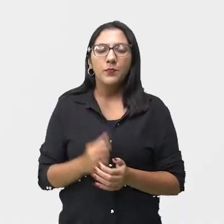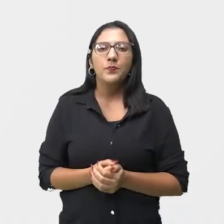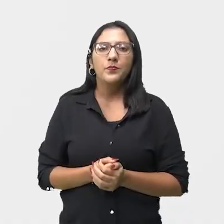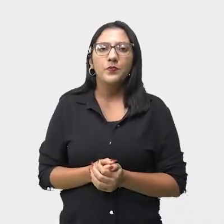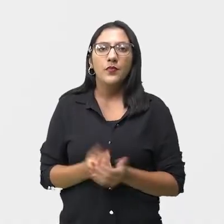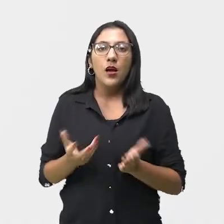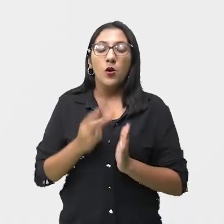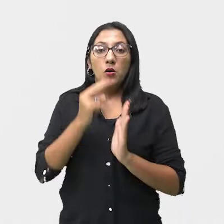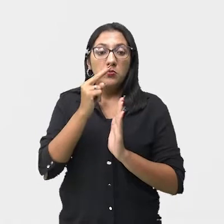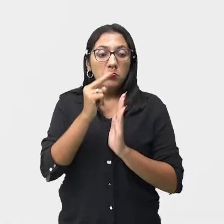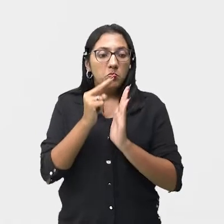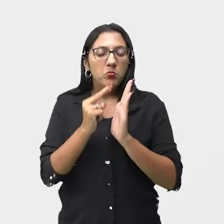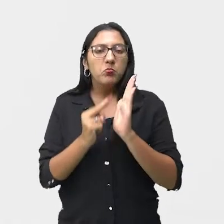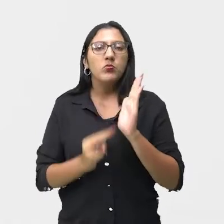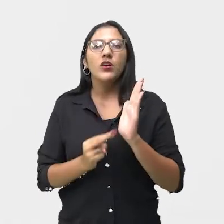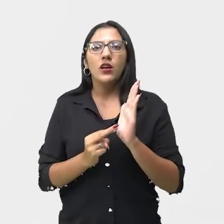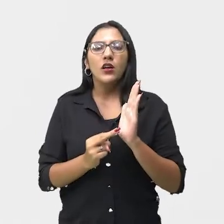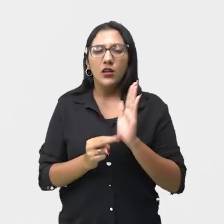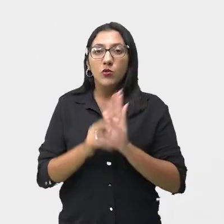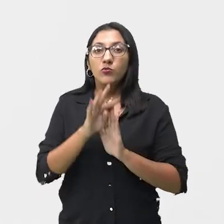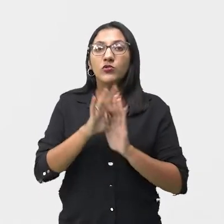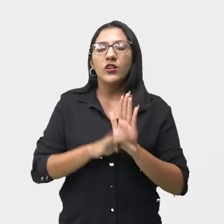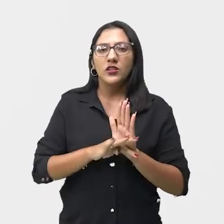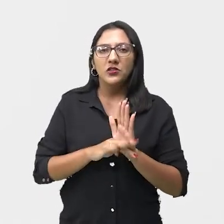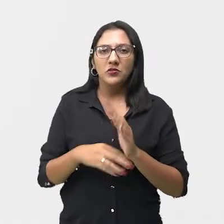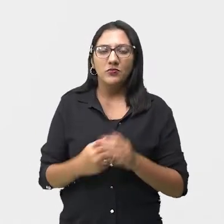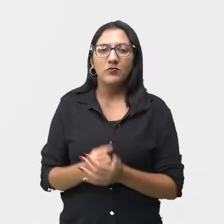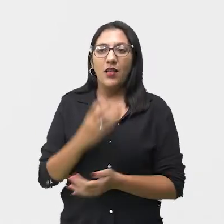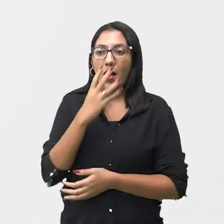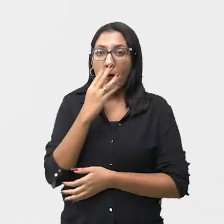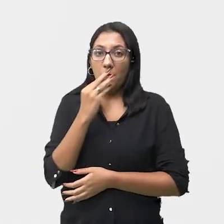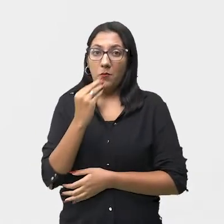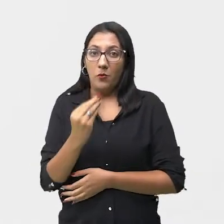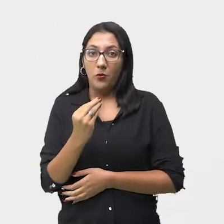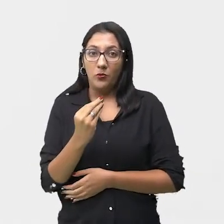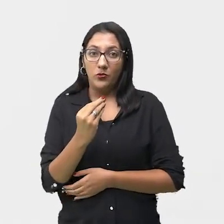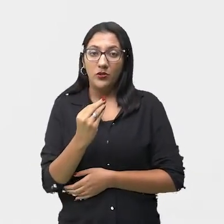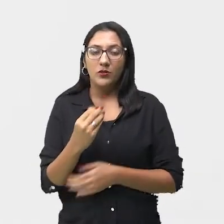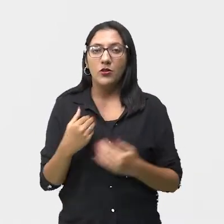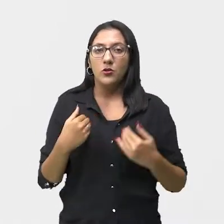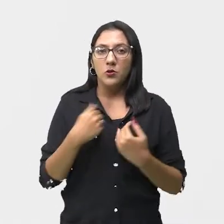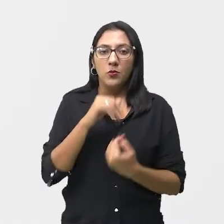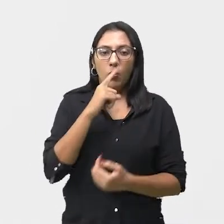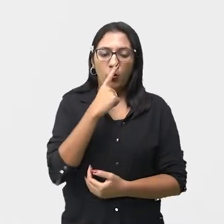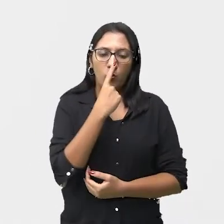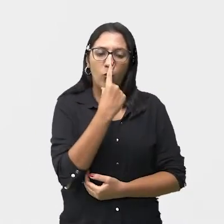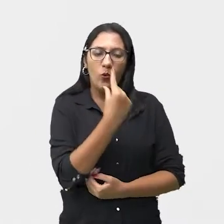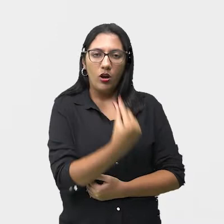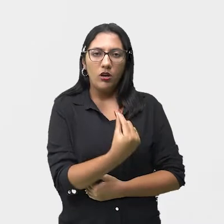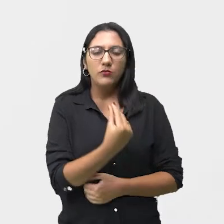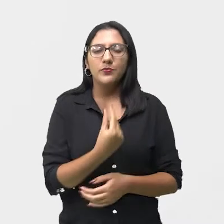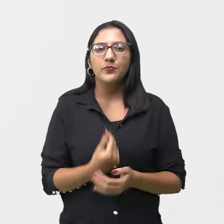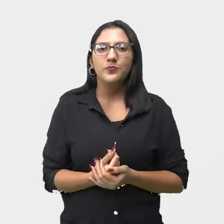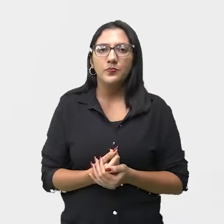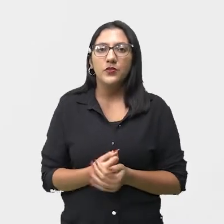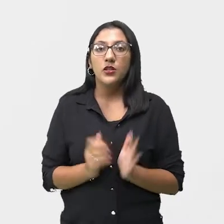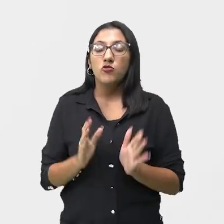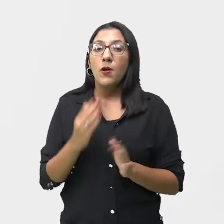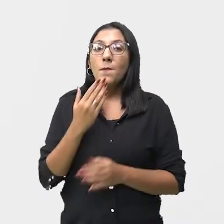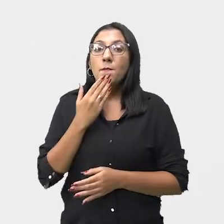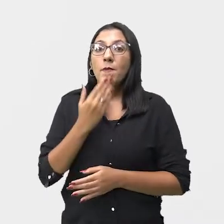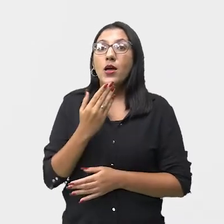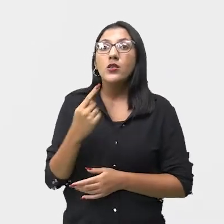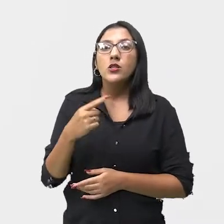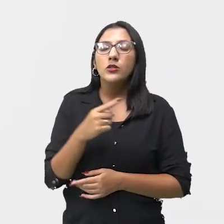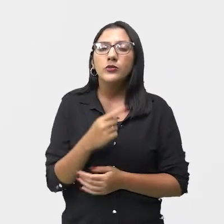vamos agora ler juntos o texto A Raposa e o Tucano. Já de antemão, eu peço a vocês